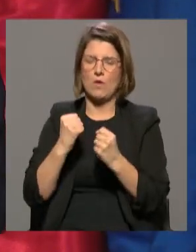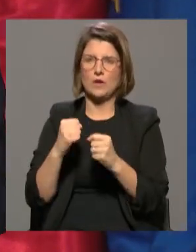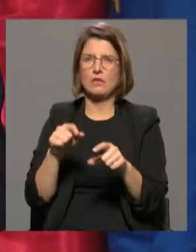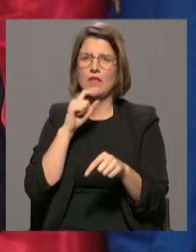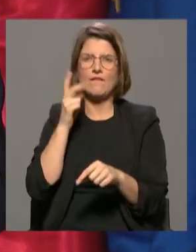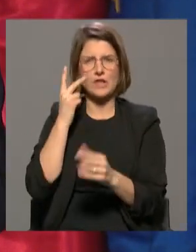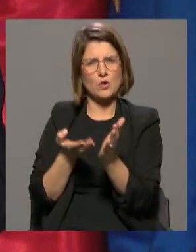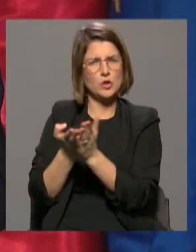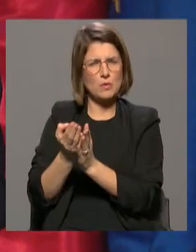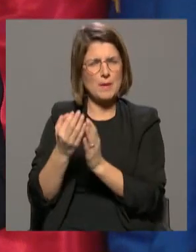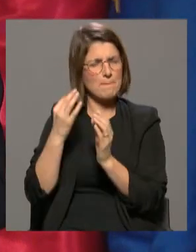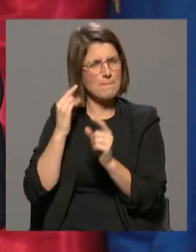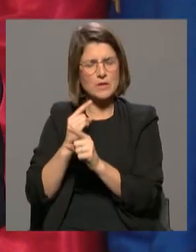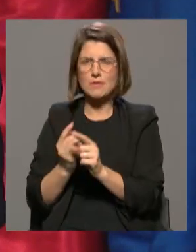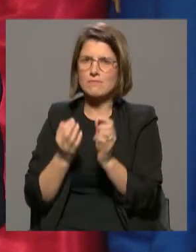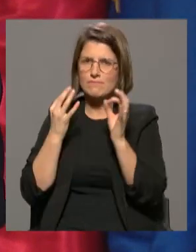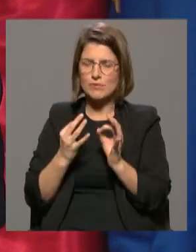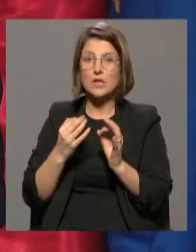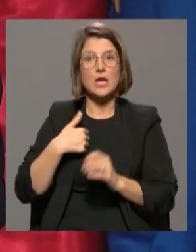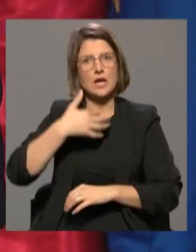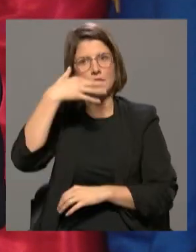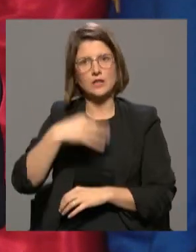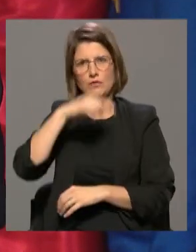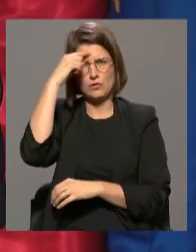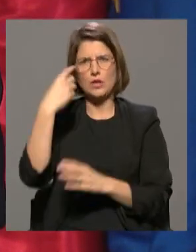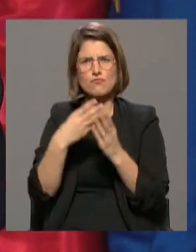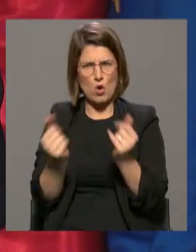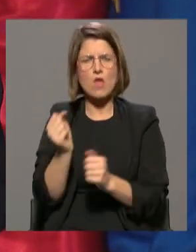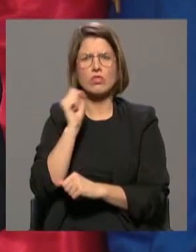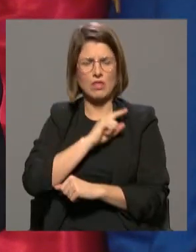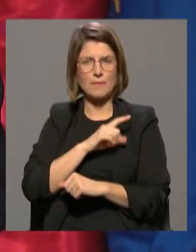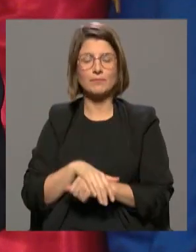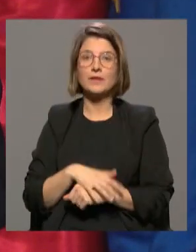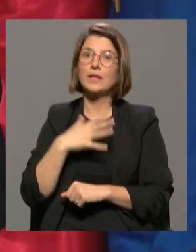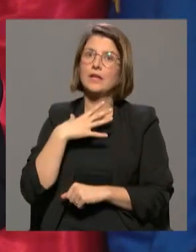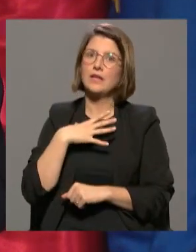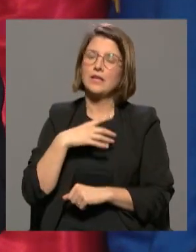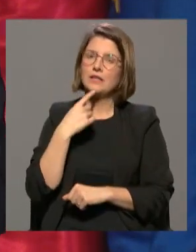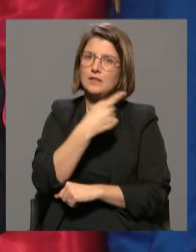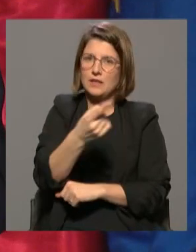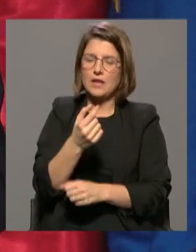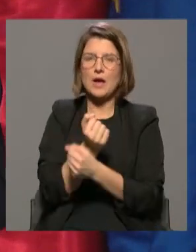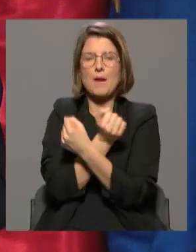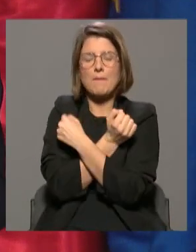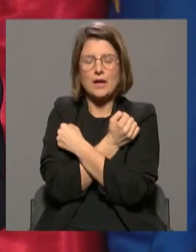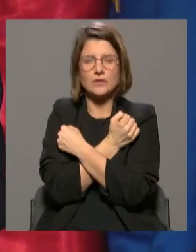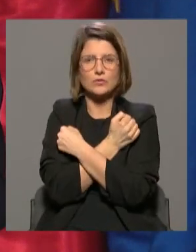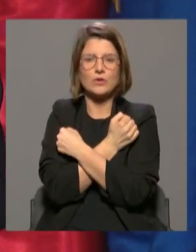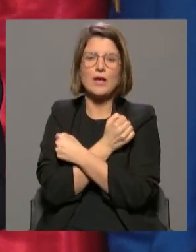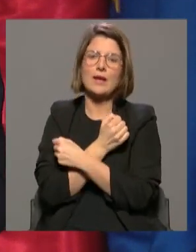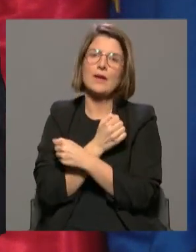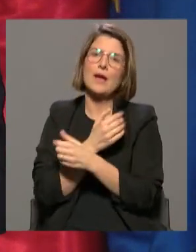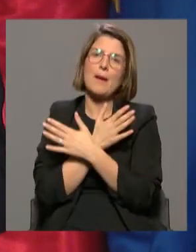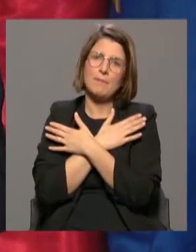acredito que vamos ultrapassar as dificuldades quero dirigir um abraço amigo a todas as famílias